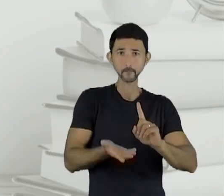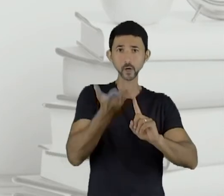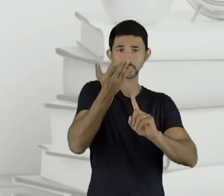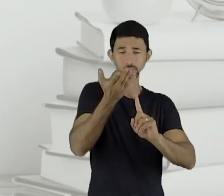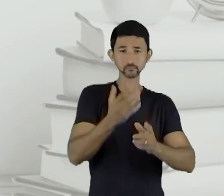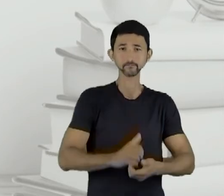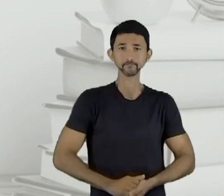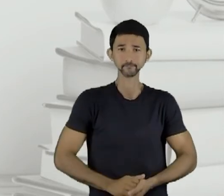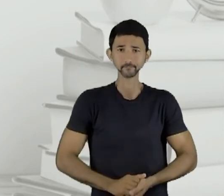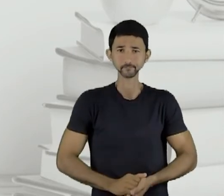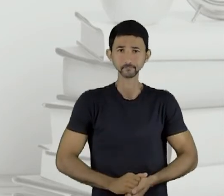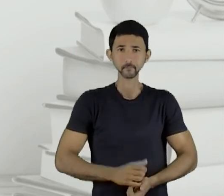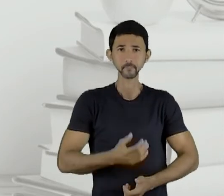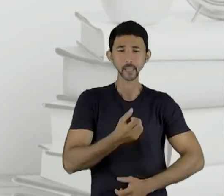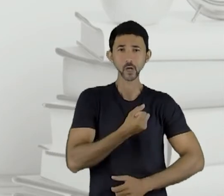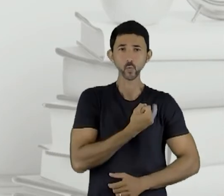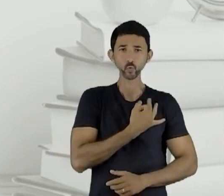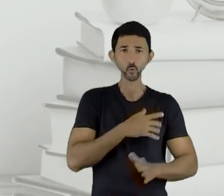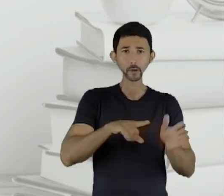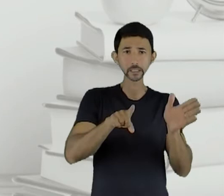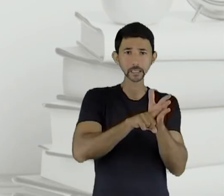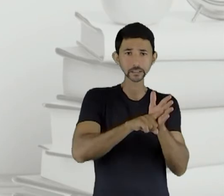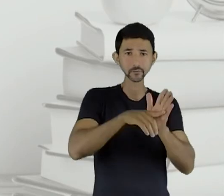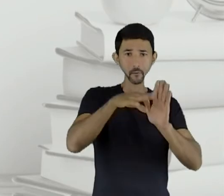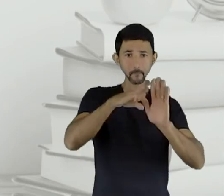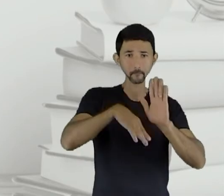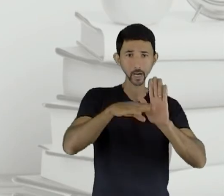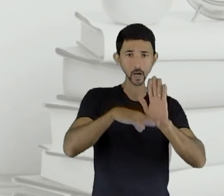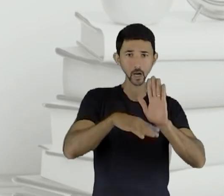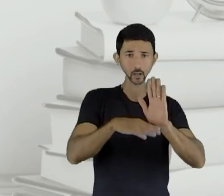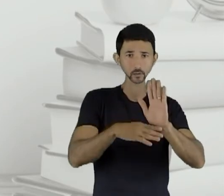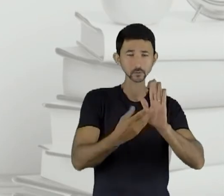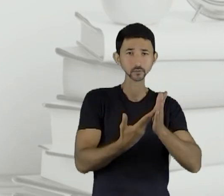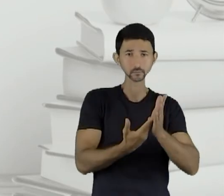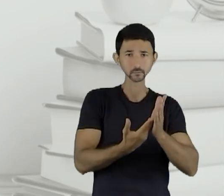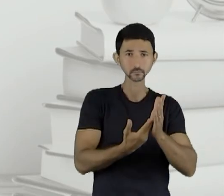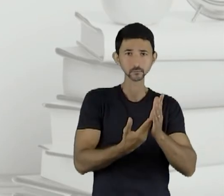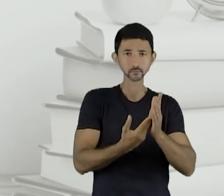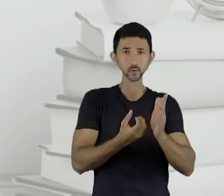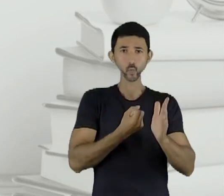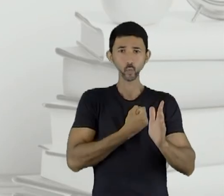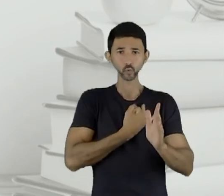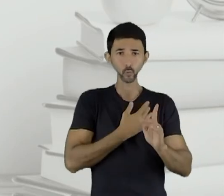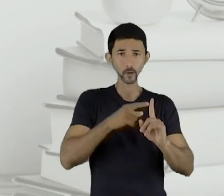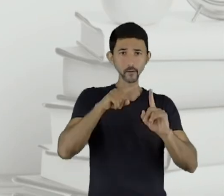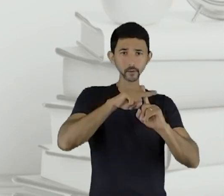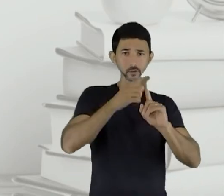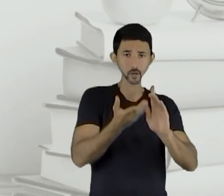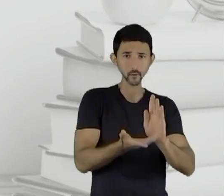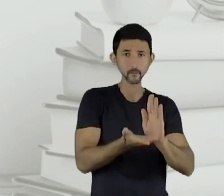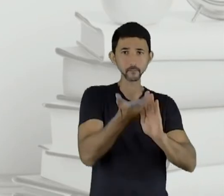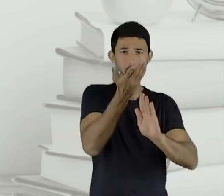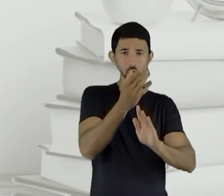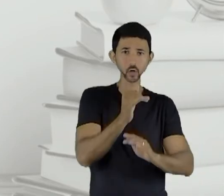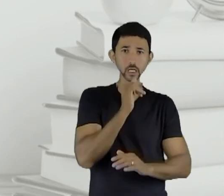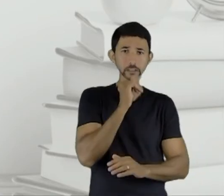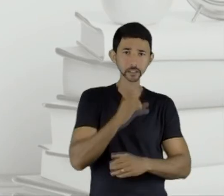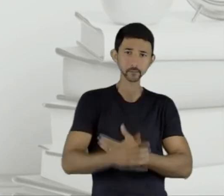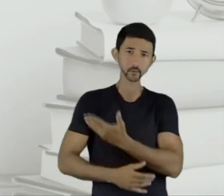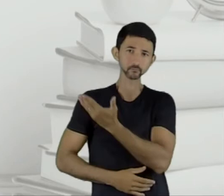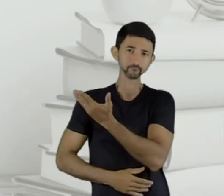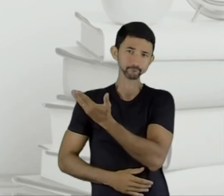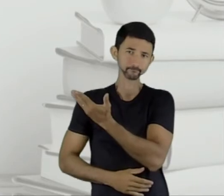sempre. Se o número é negativo, ele é menor que qualquer número racional positivo. Então, alguns exemplos.